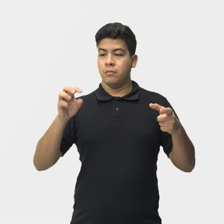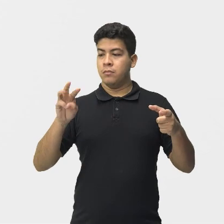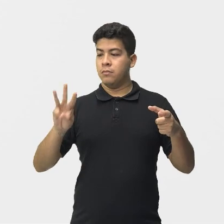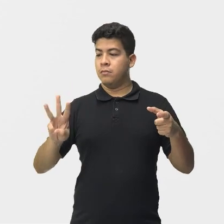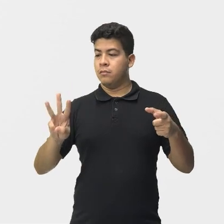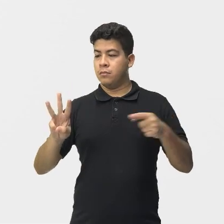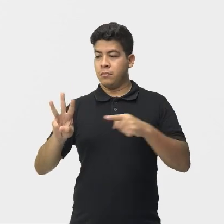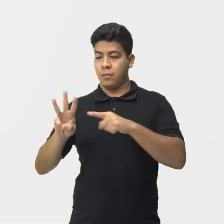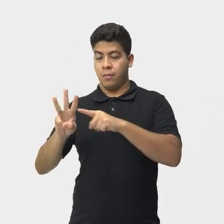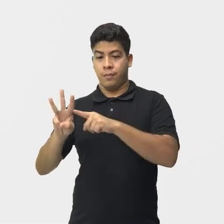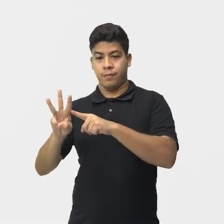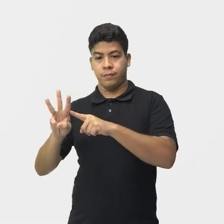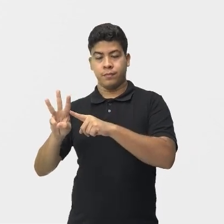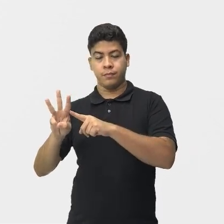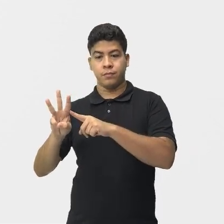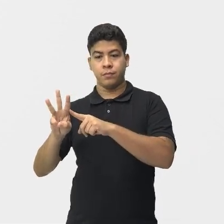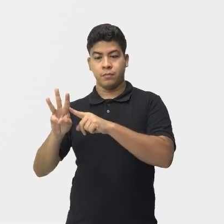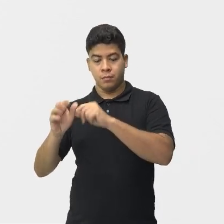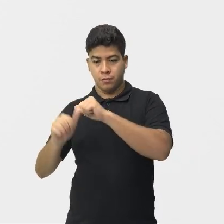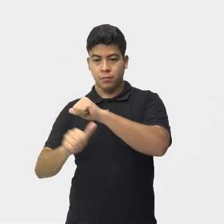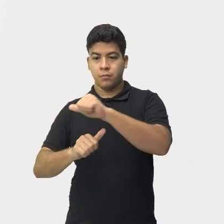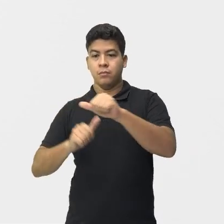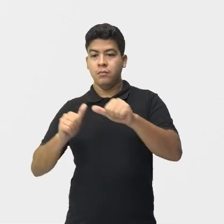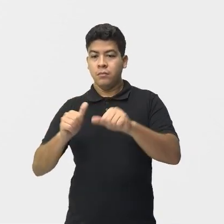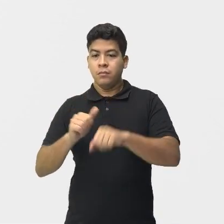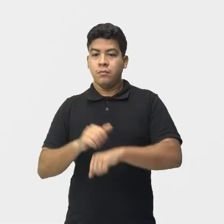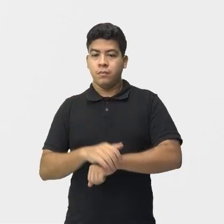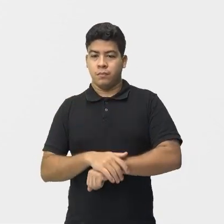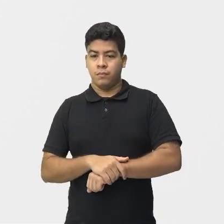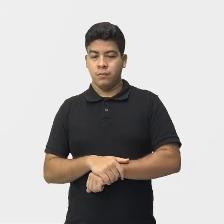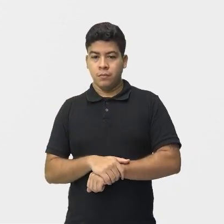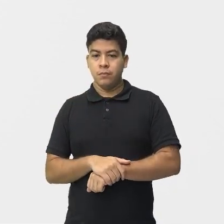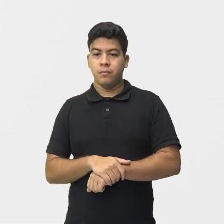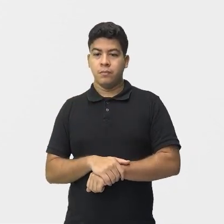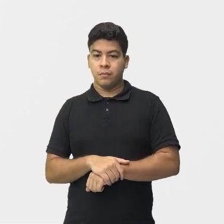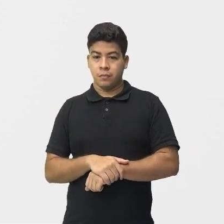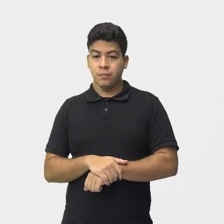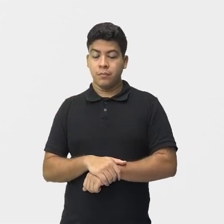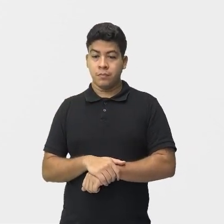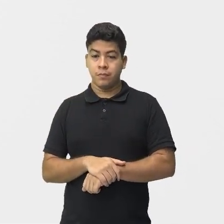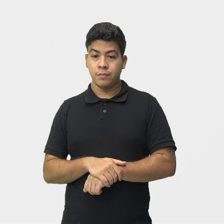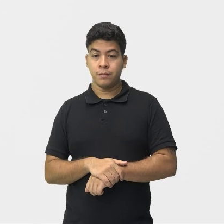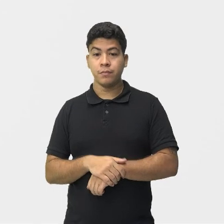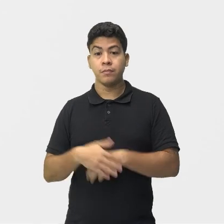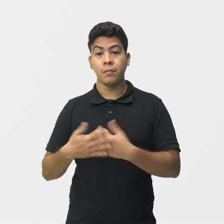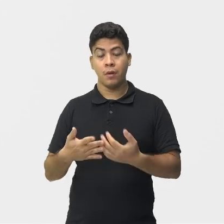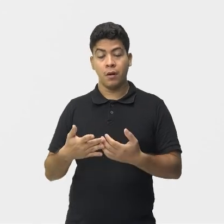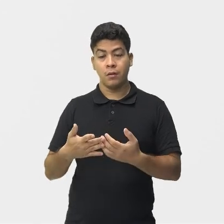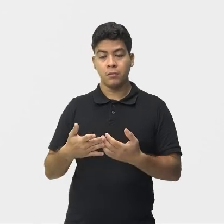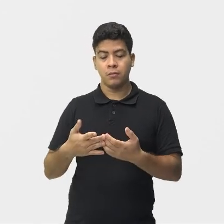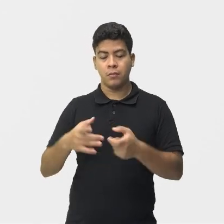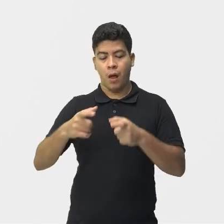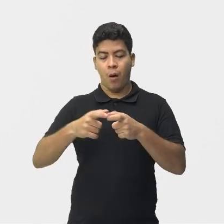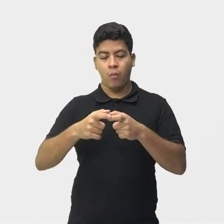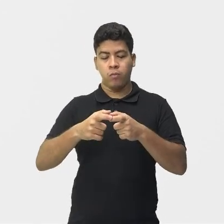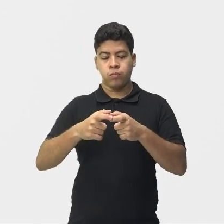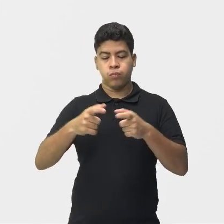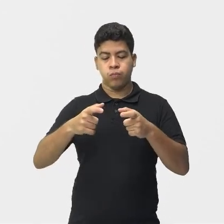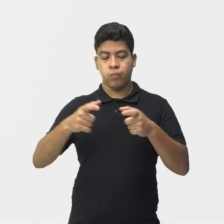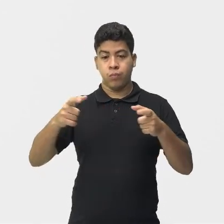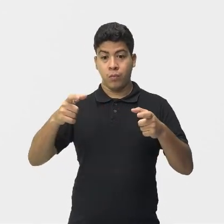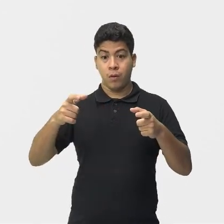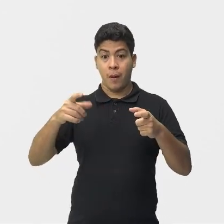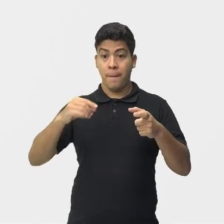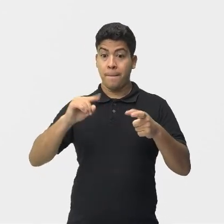3. E aí depois ele sofre uma transformação a volume constante, mas com